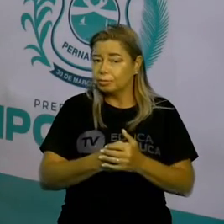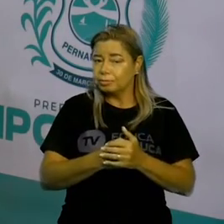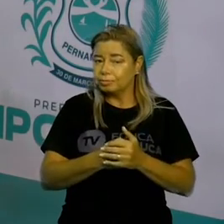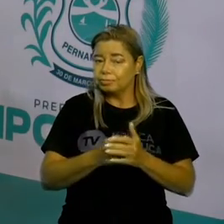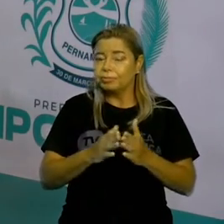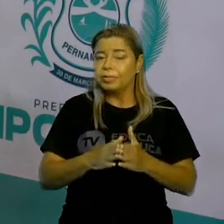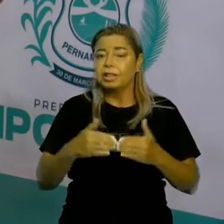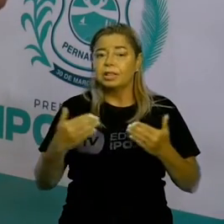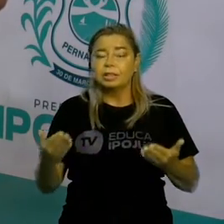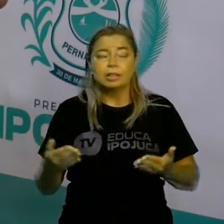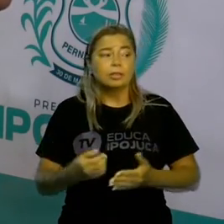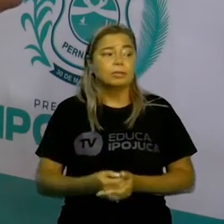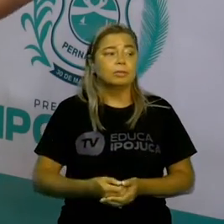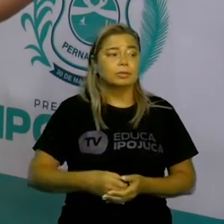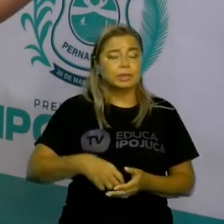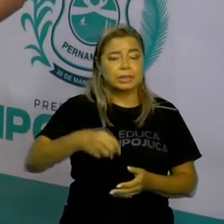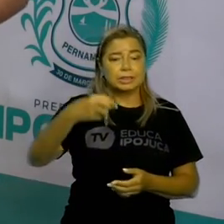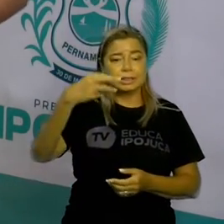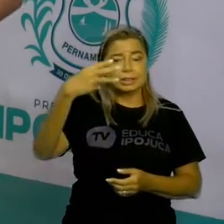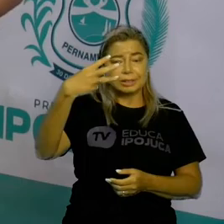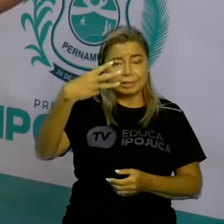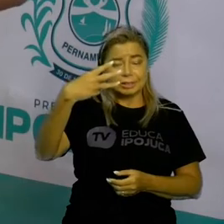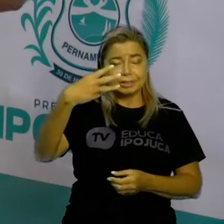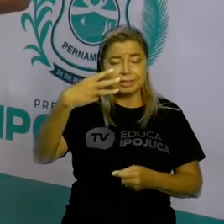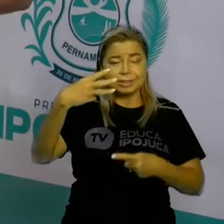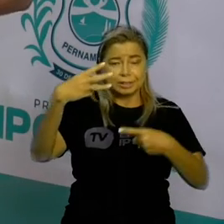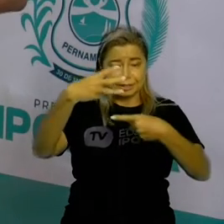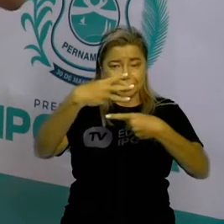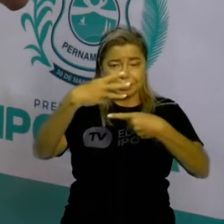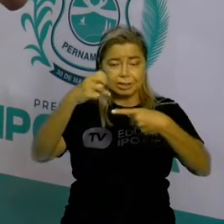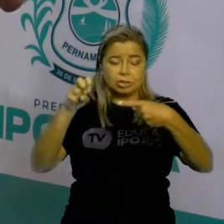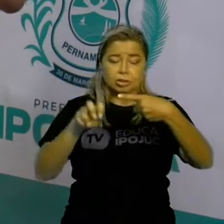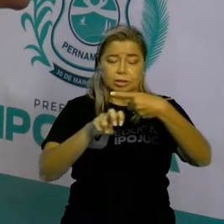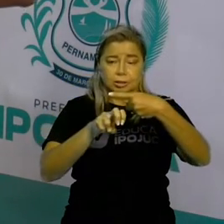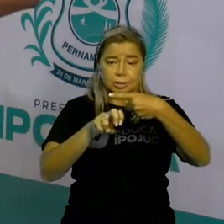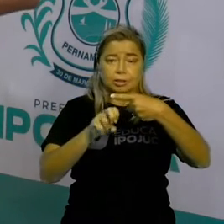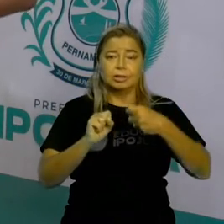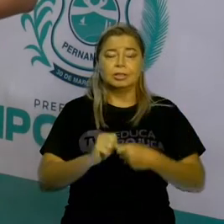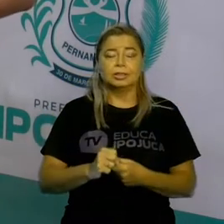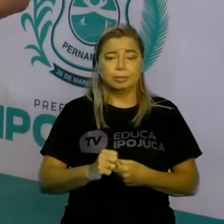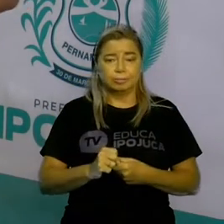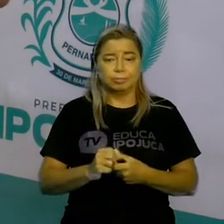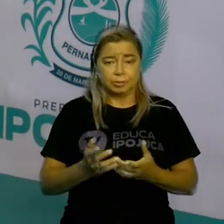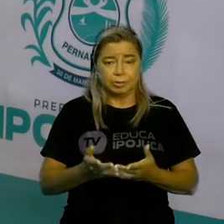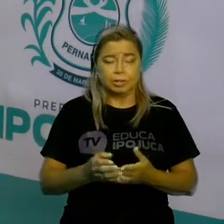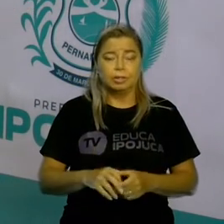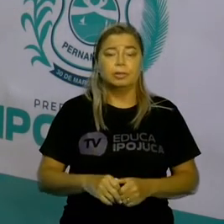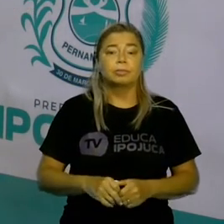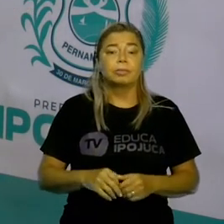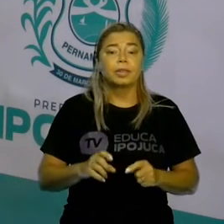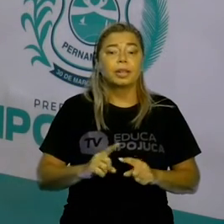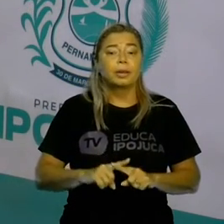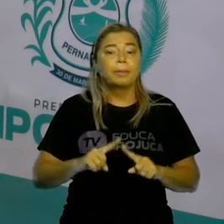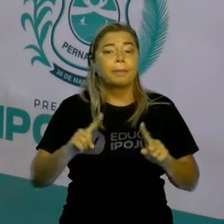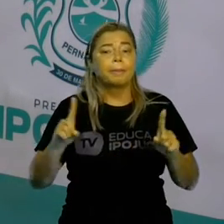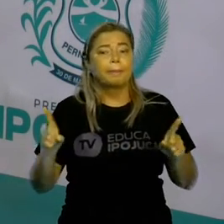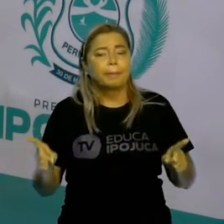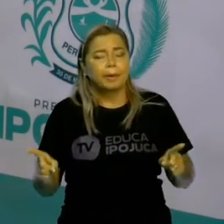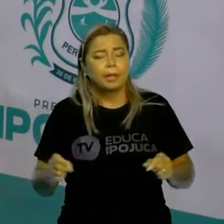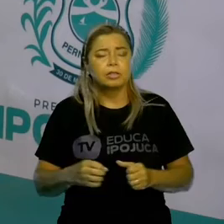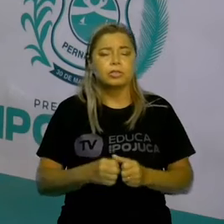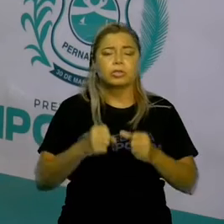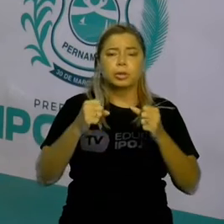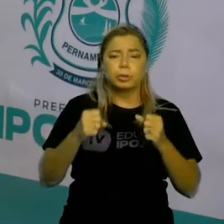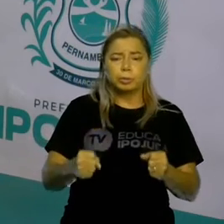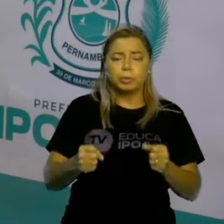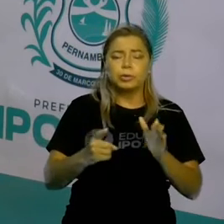em 5 como uma fração. Pois é, mas essa não é a única forma de se representar